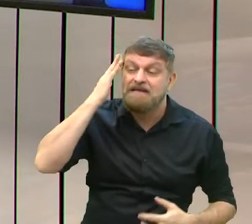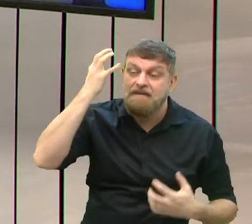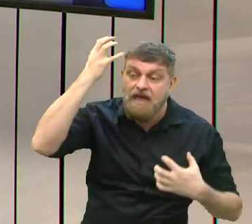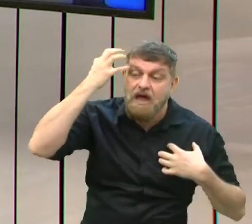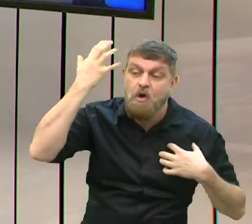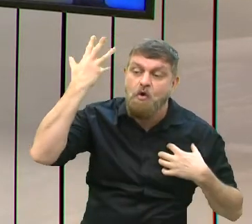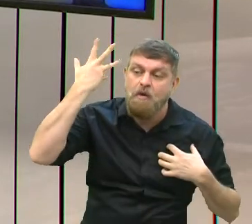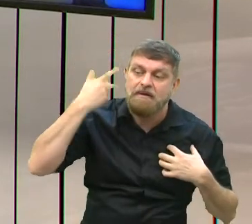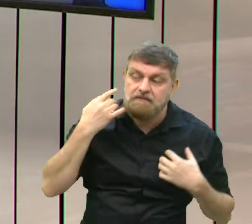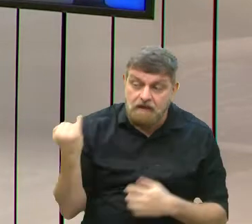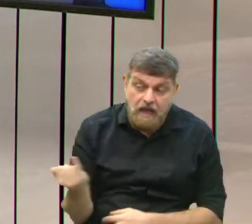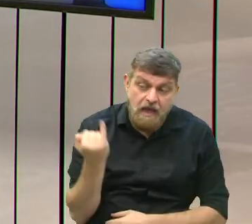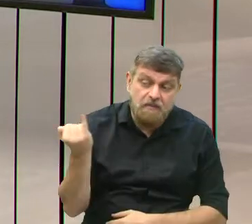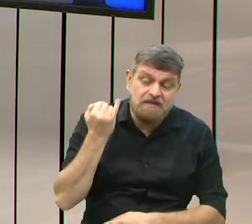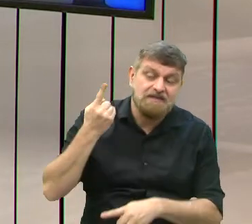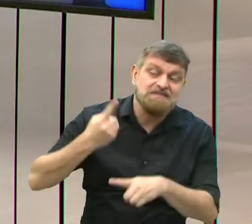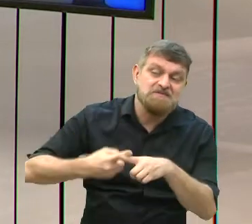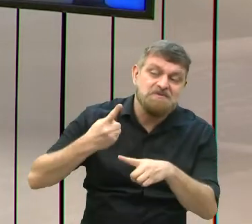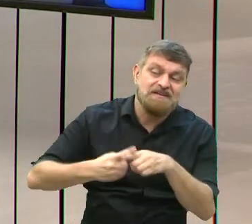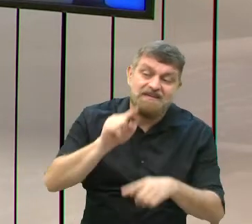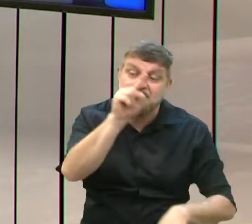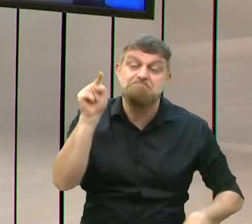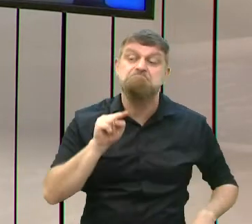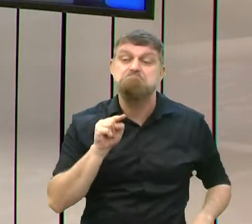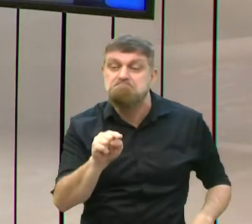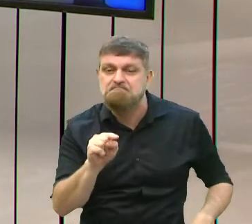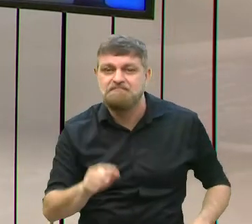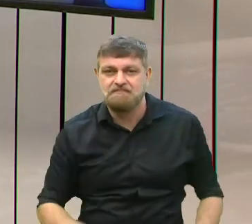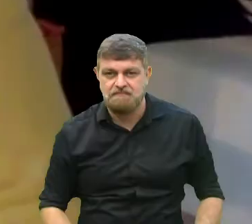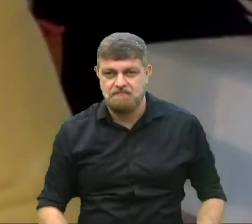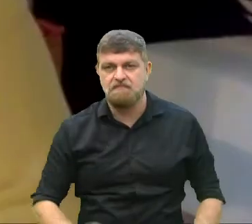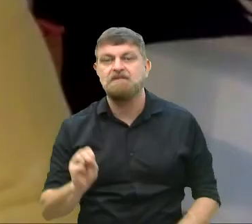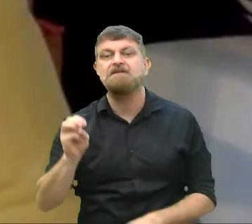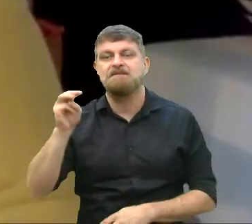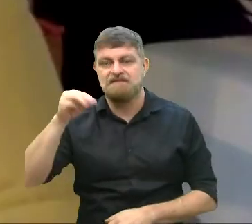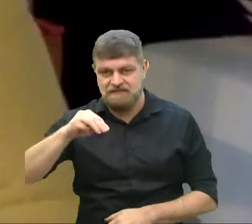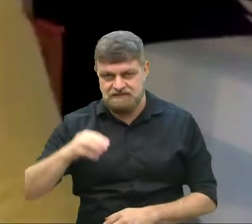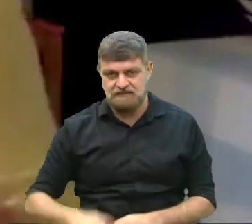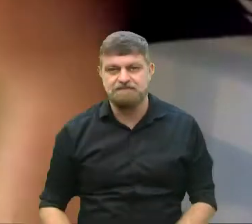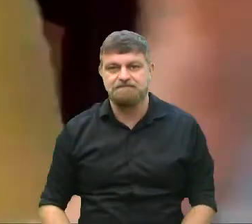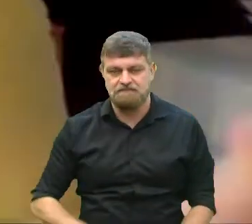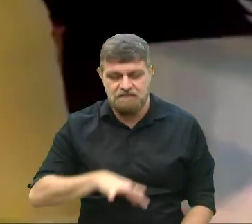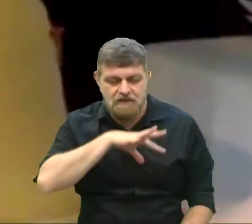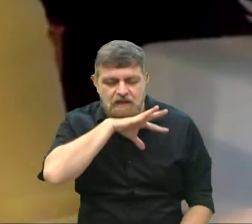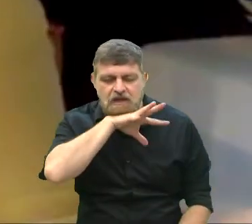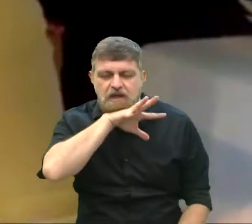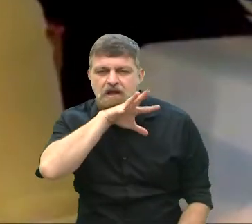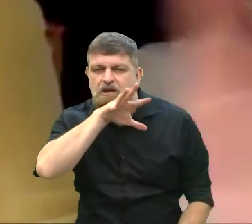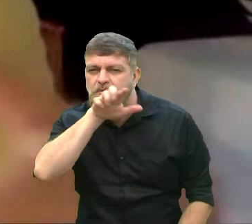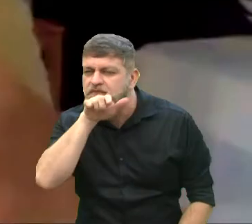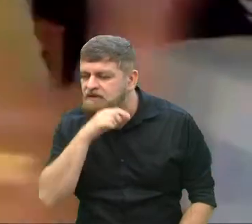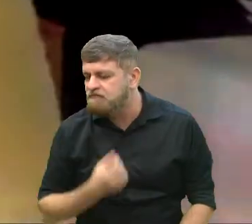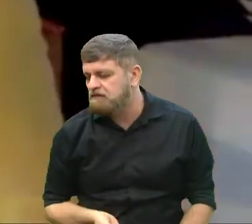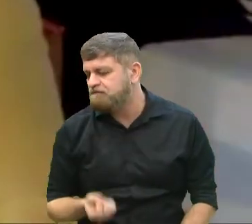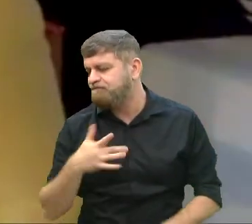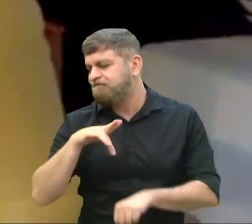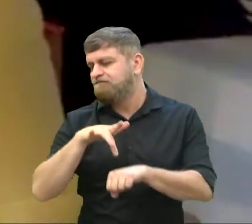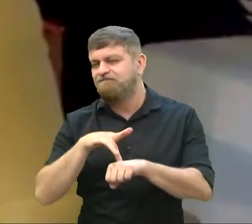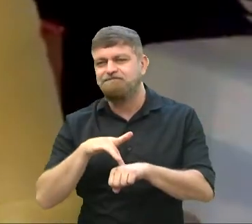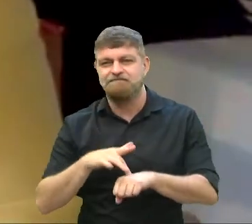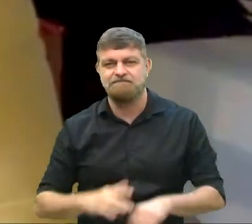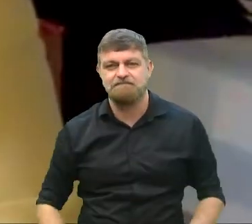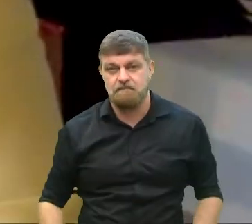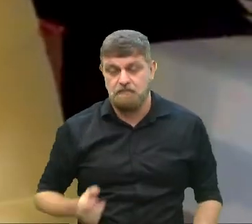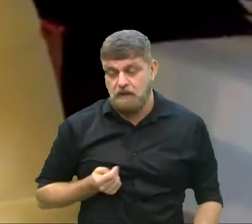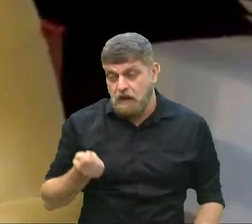ele é extremamente importante, né, Denise? Sim, é uma espécie, além da raridade, né, de ser um